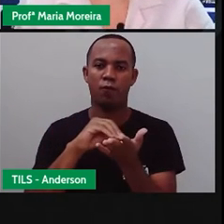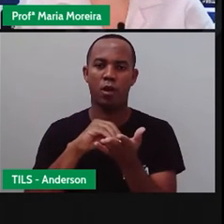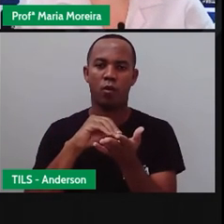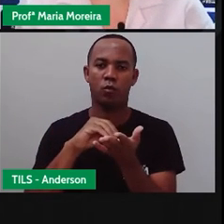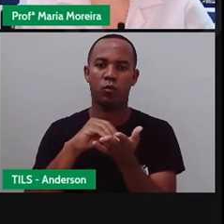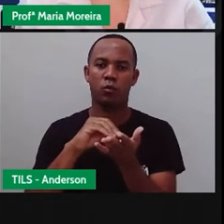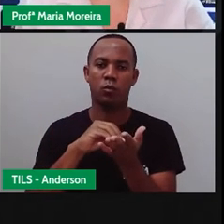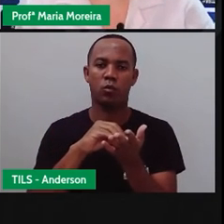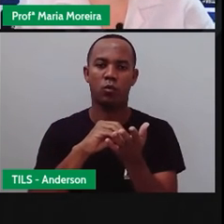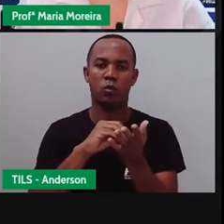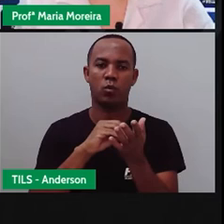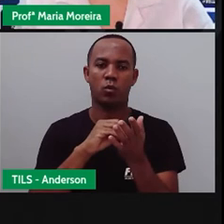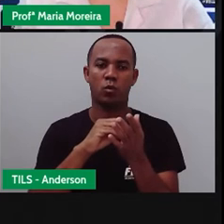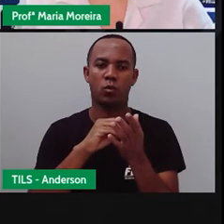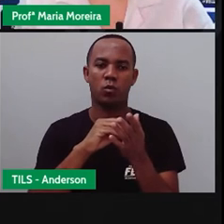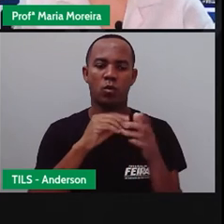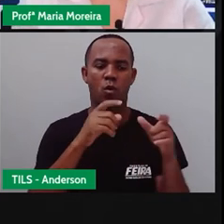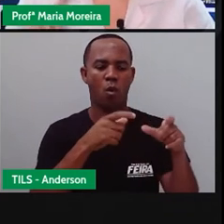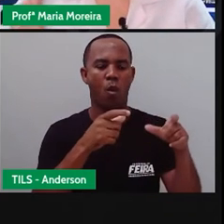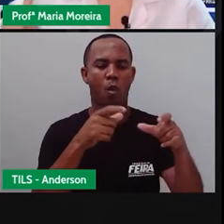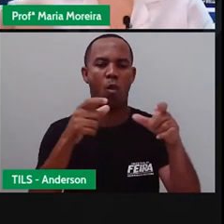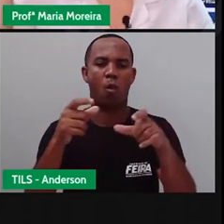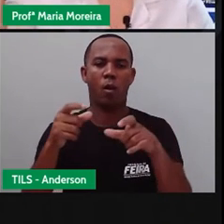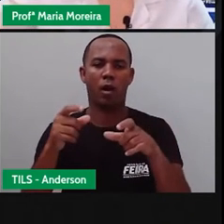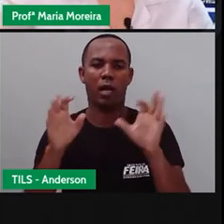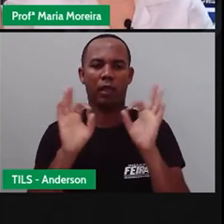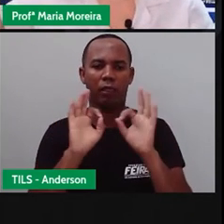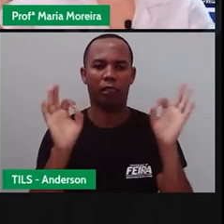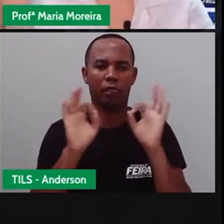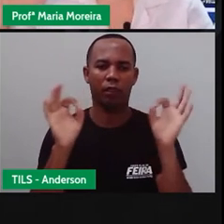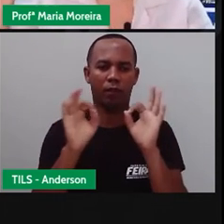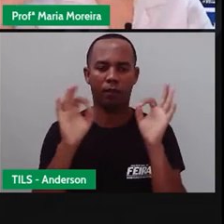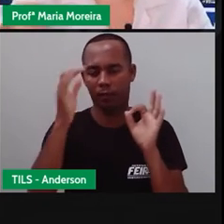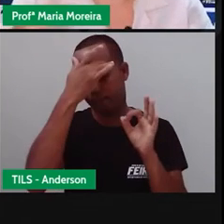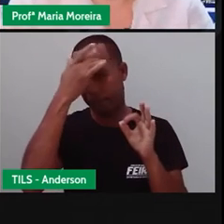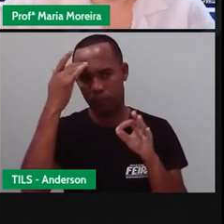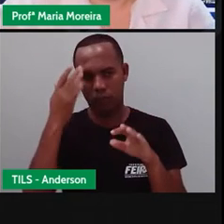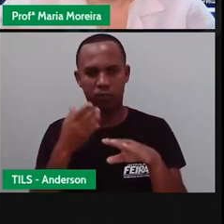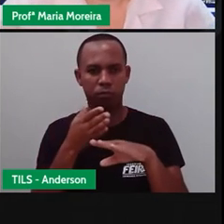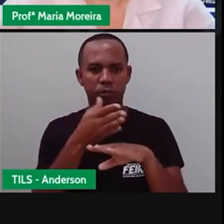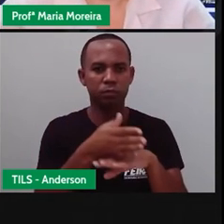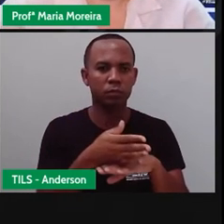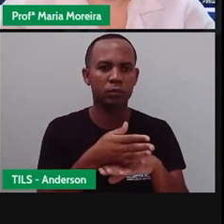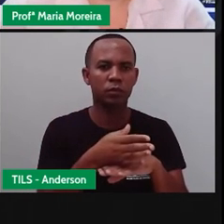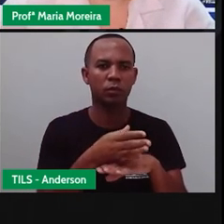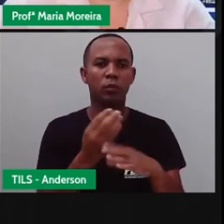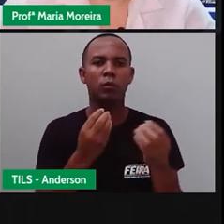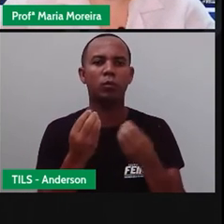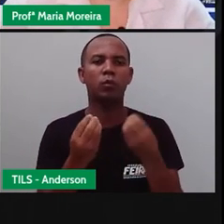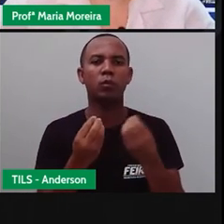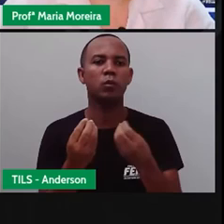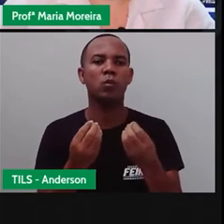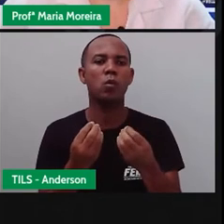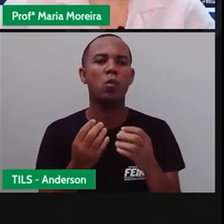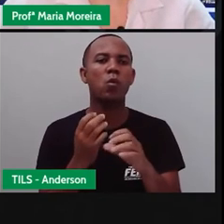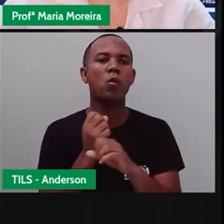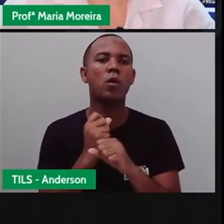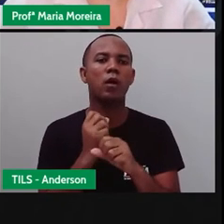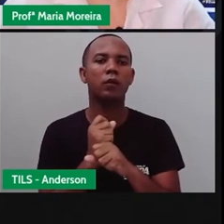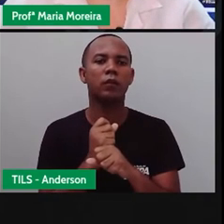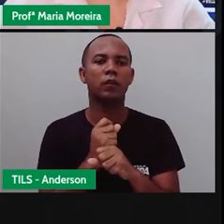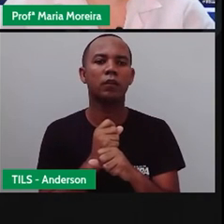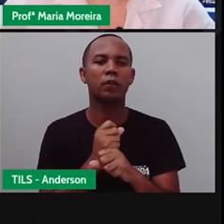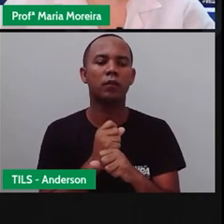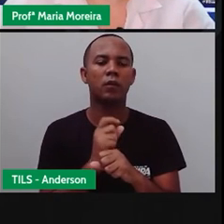lugares ficaram vazios ou seja né faltaram quantas pessoas para chegar aí na capacidade máxima